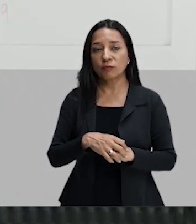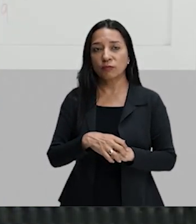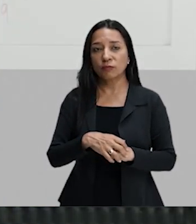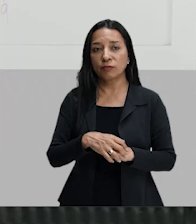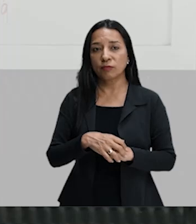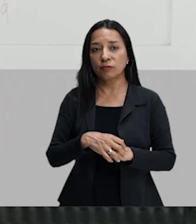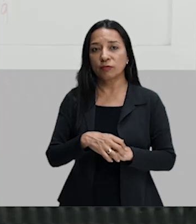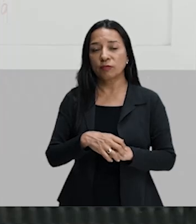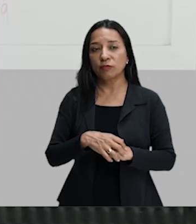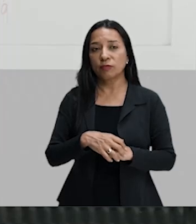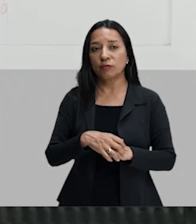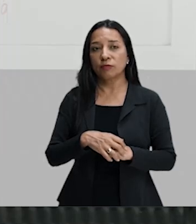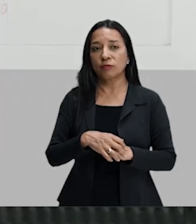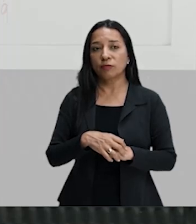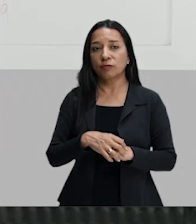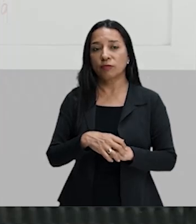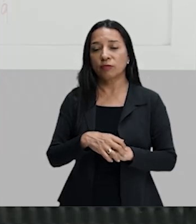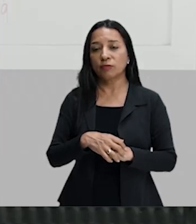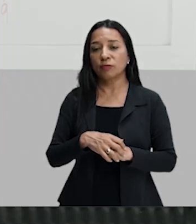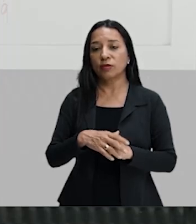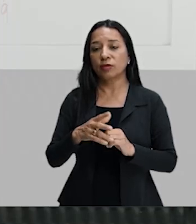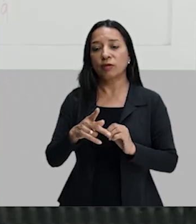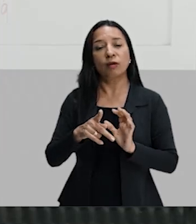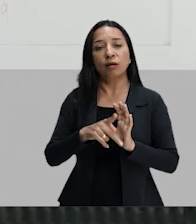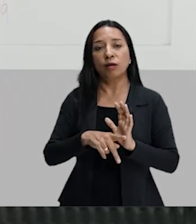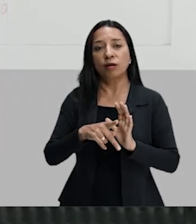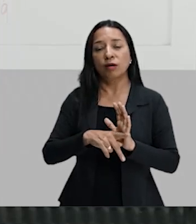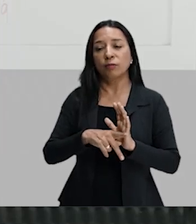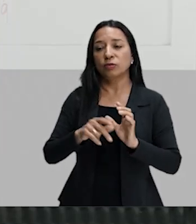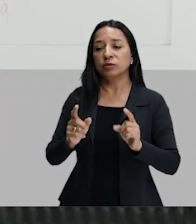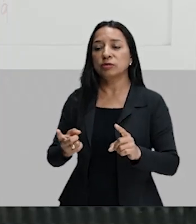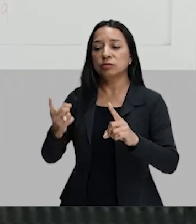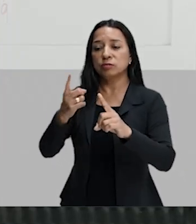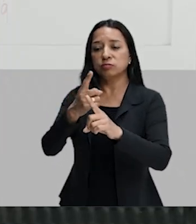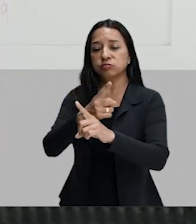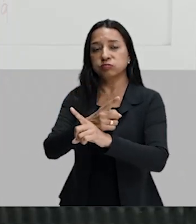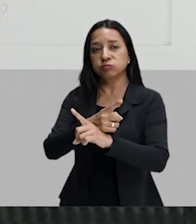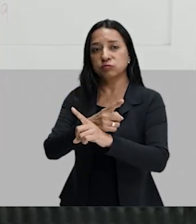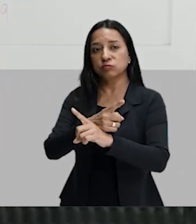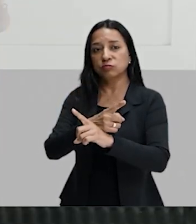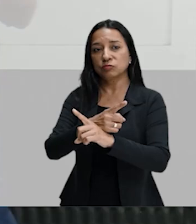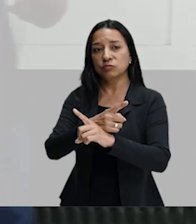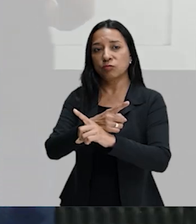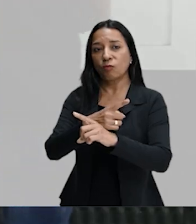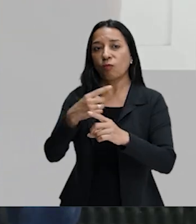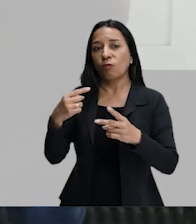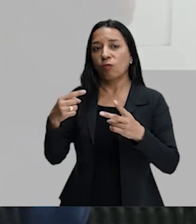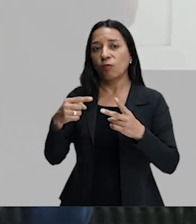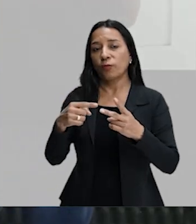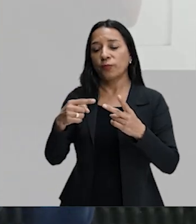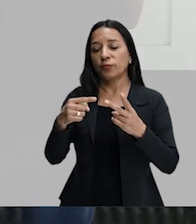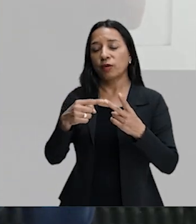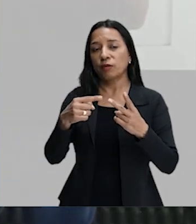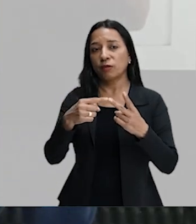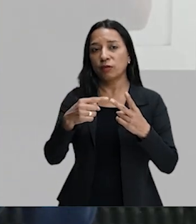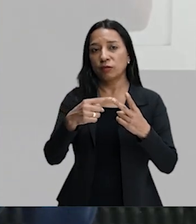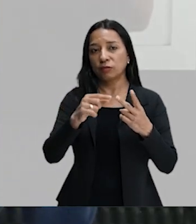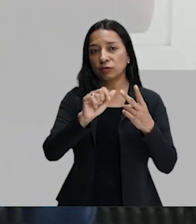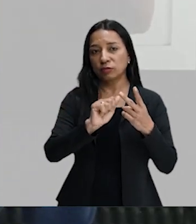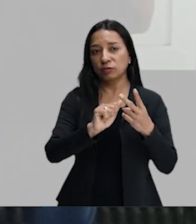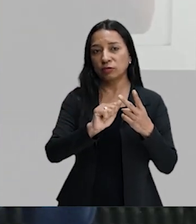Essa potência 2 passa para lá na forma de raiz, né? Da mesma forma que eu fiz aqui, ó. Aí você vai ter que o